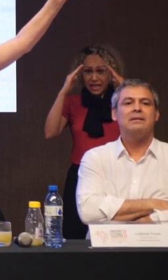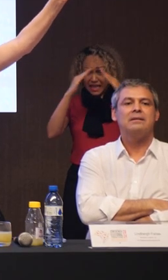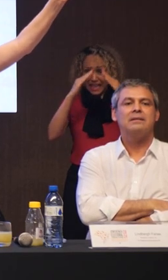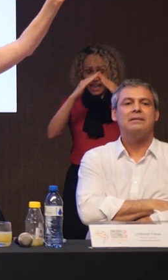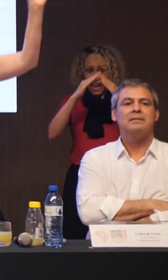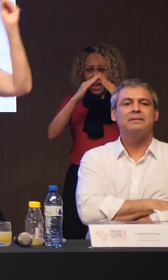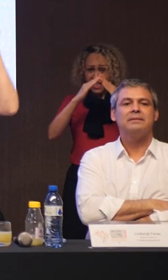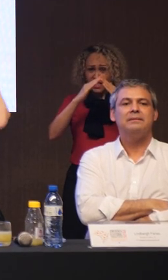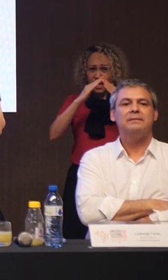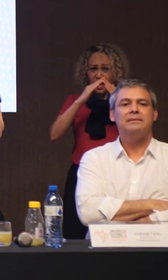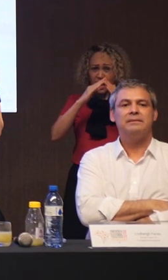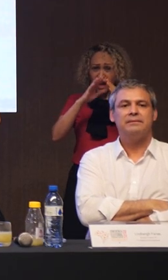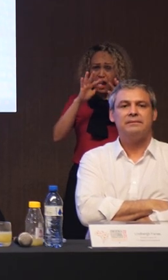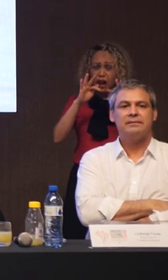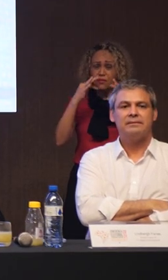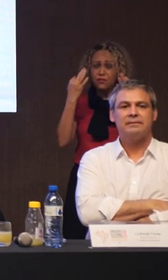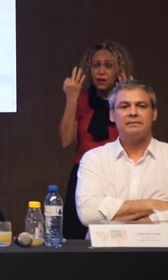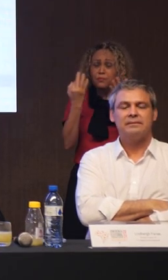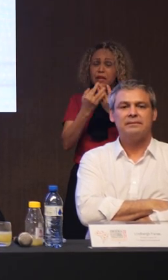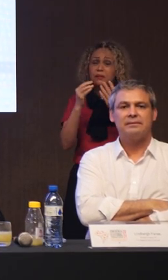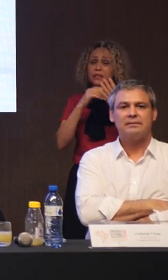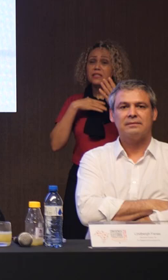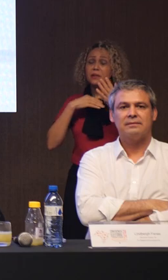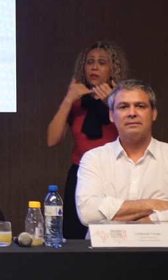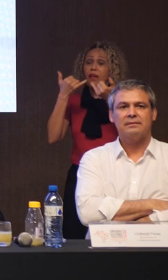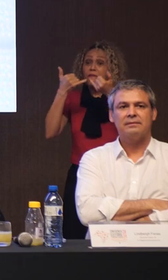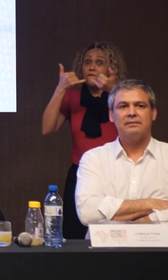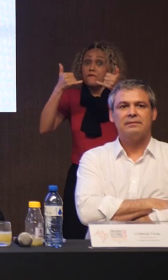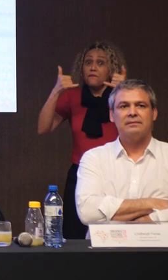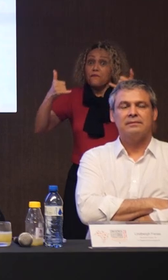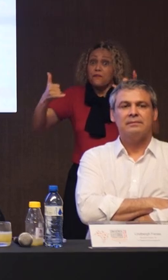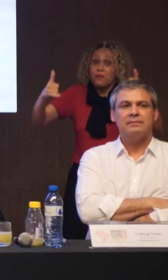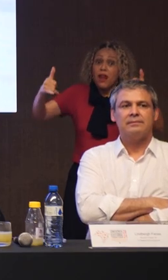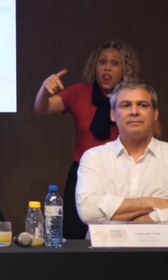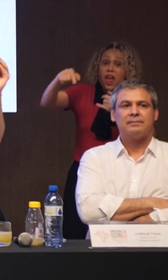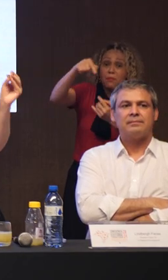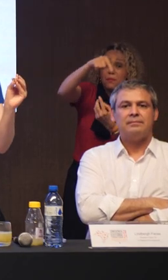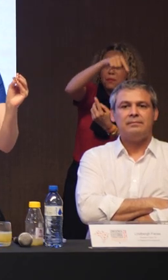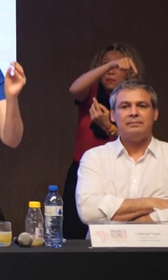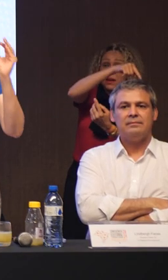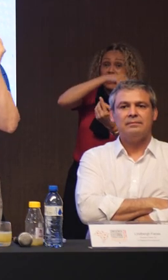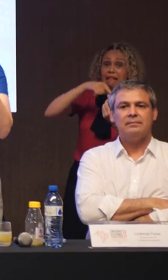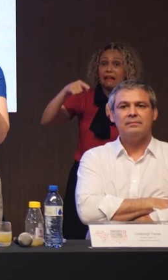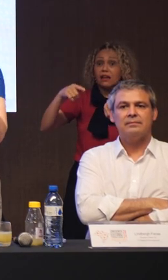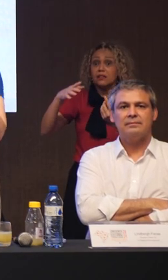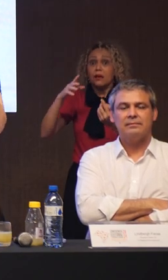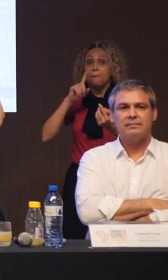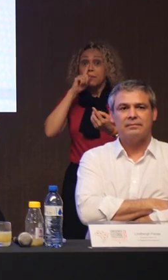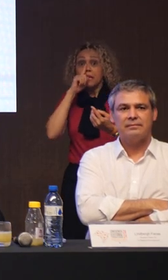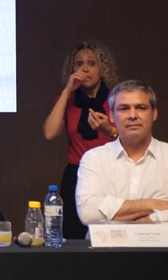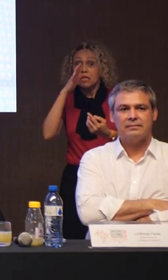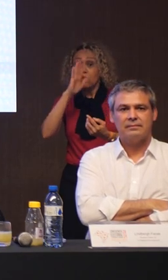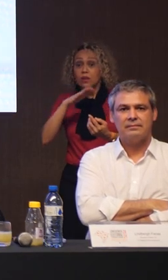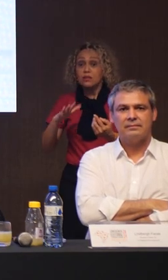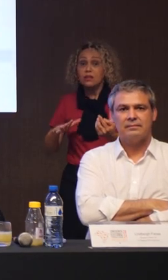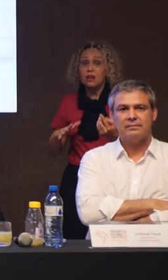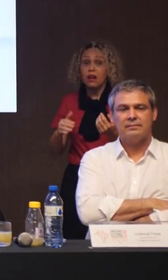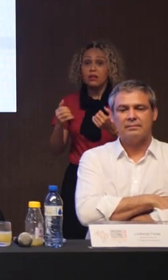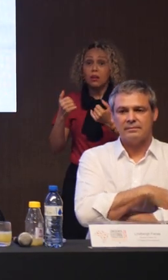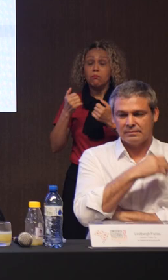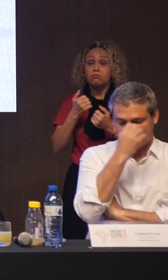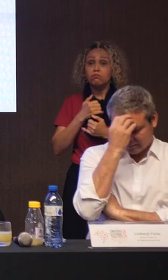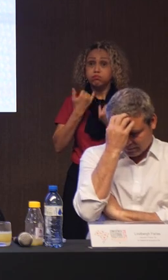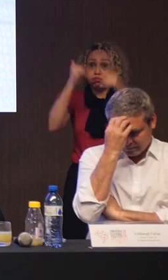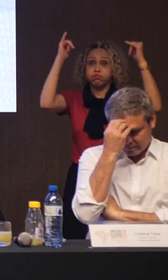aqui em Brasília, escola integral, leiam no município de vocês e pensem como vamos